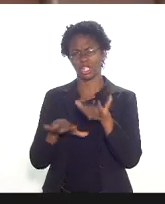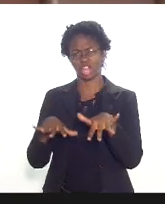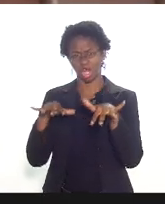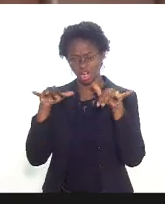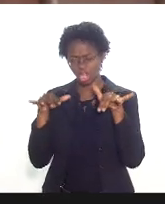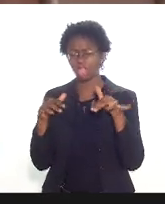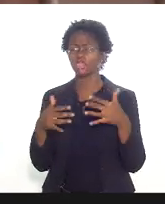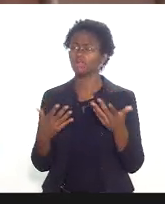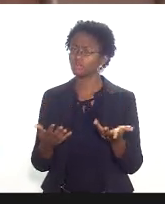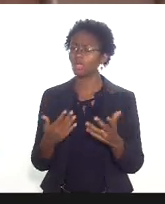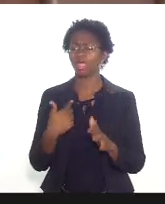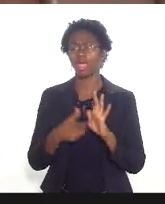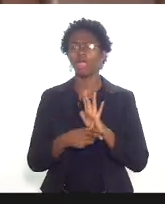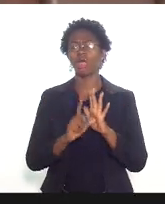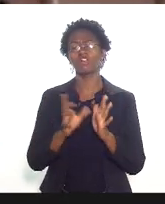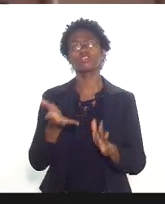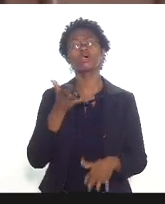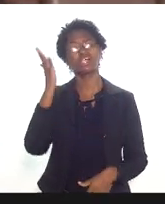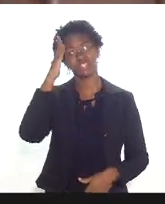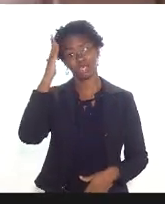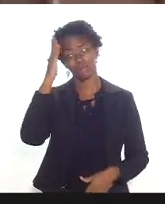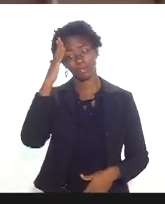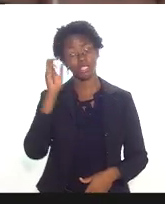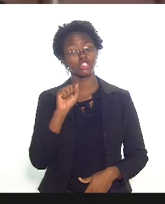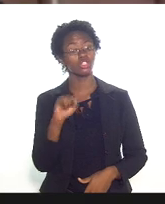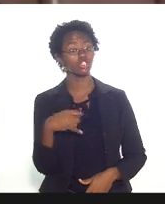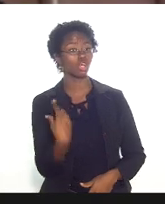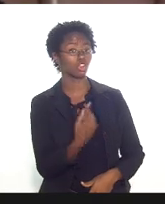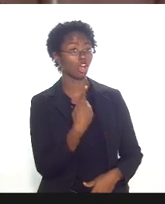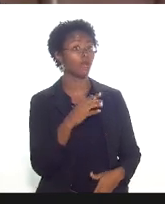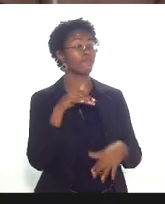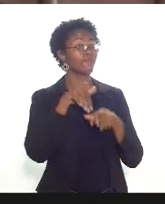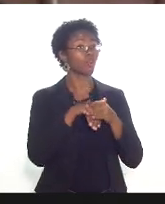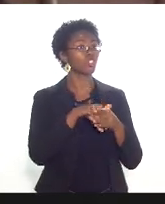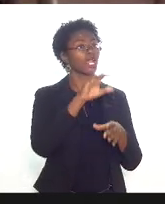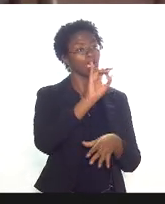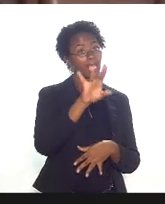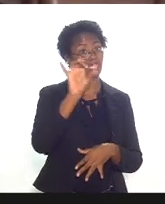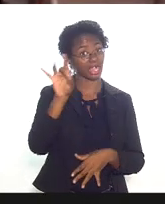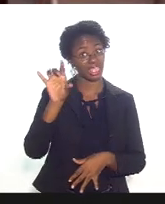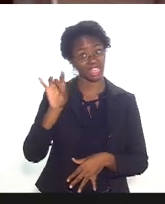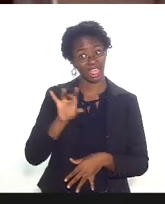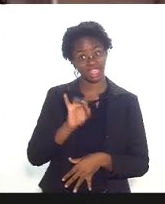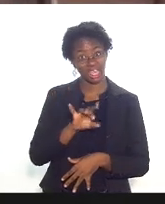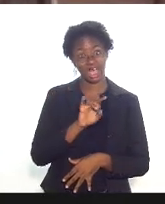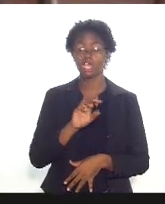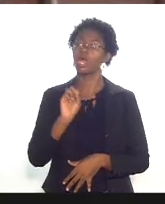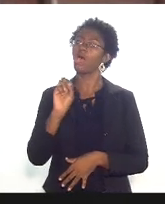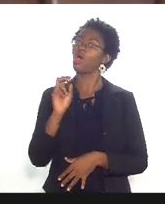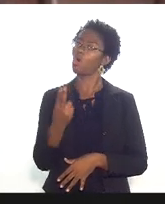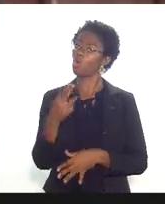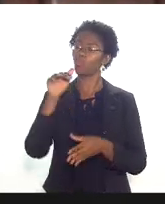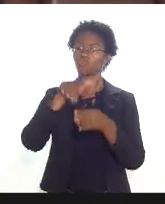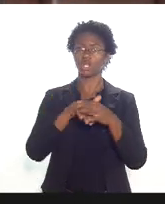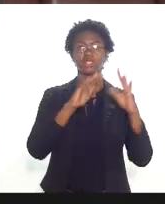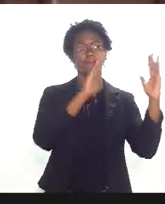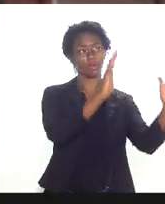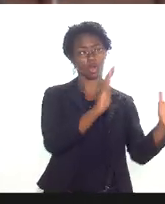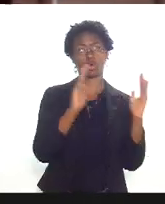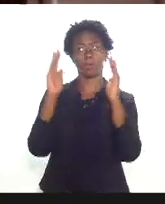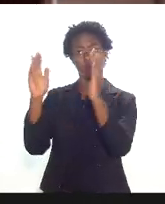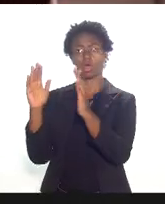audiências, eu gostaria de saber se a gente vota uma por uma ou se a gente vota em bloco a